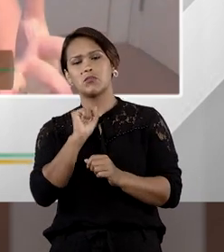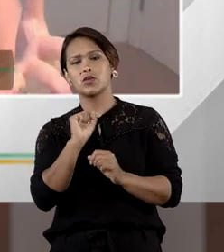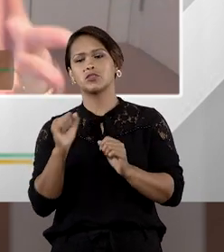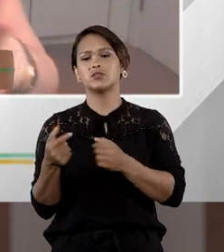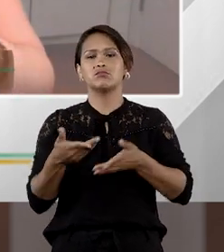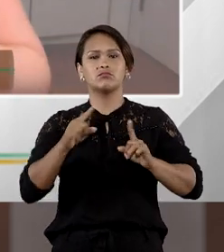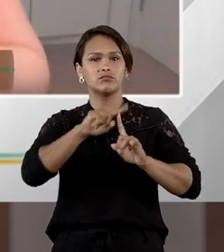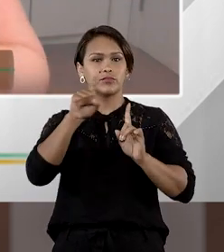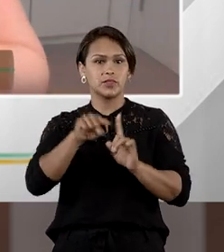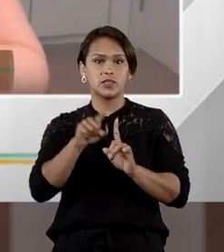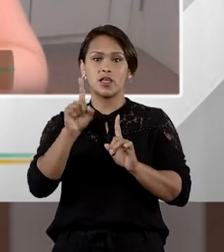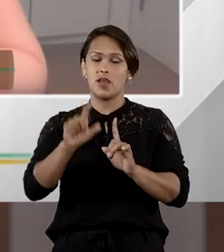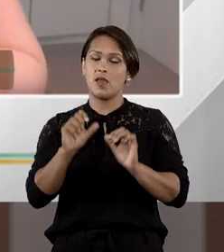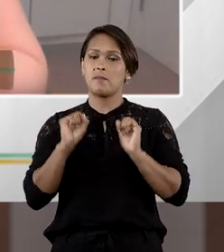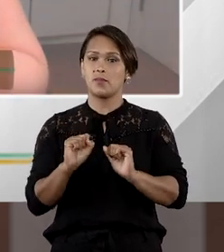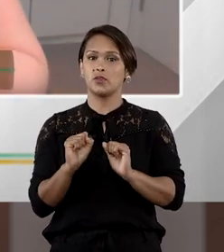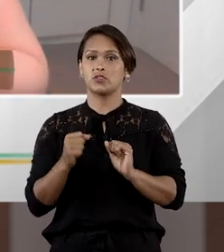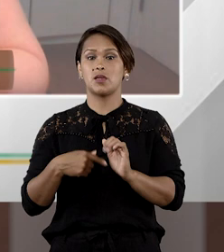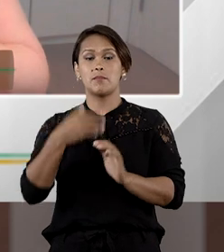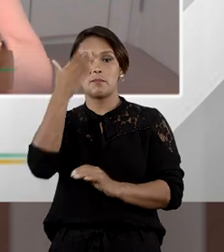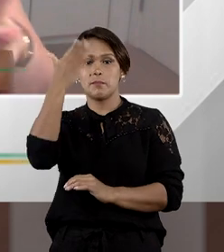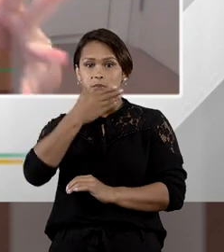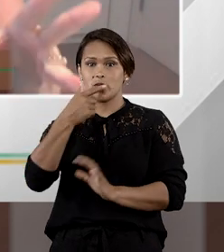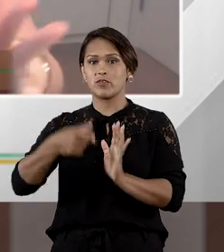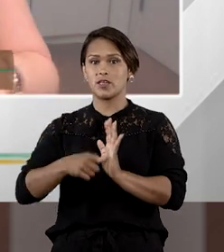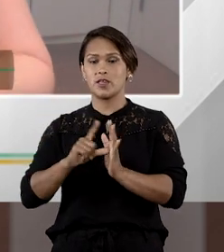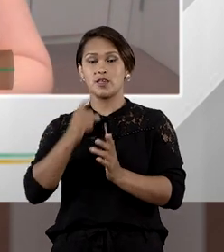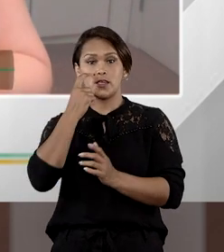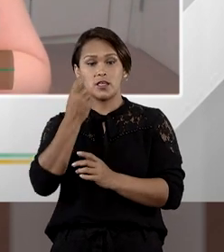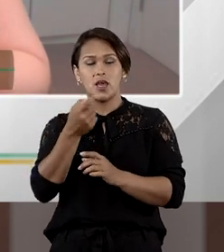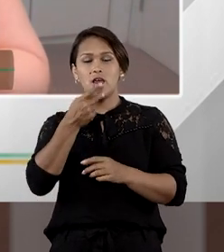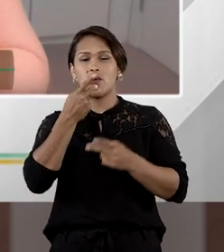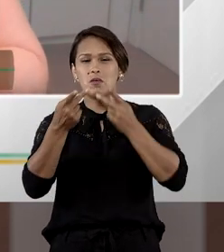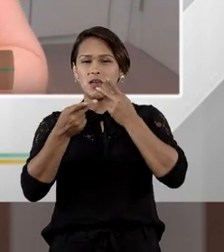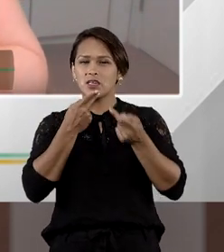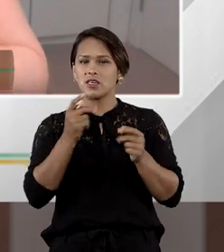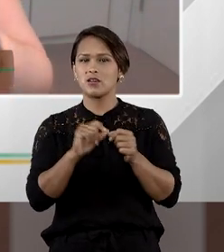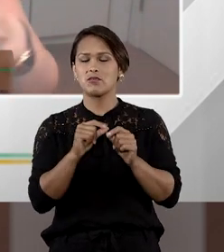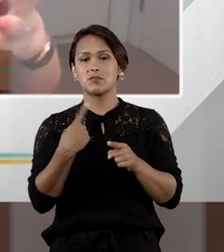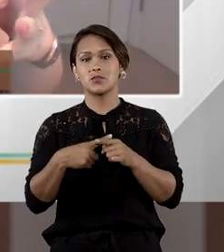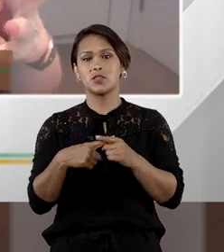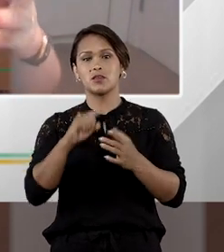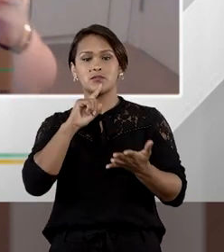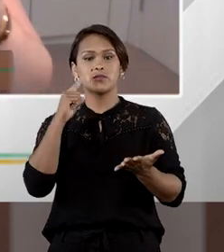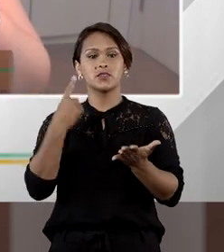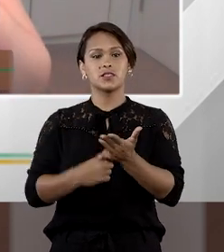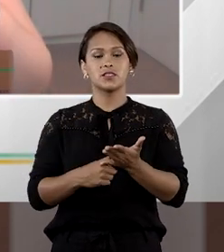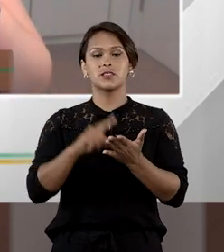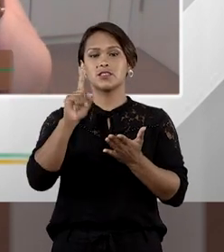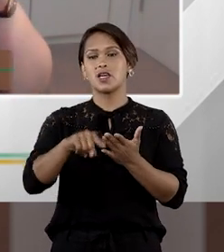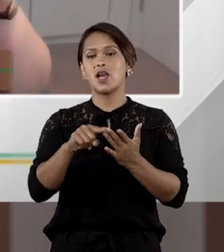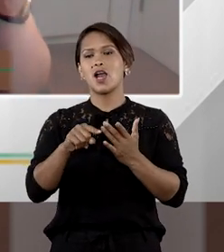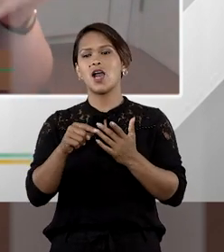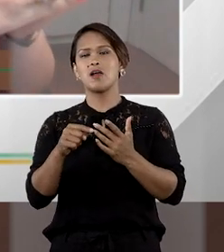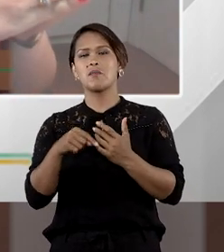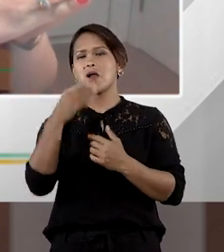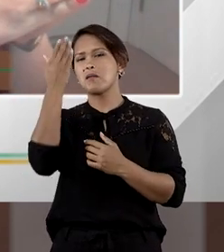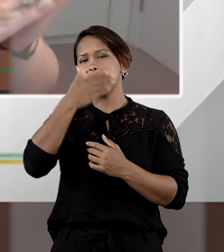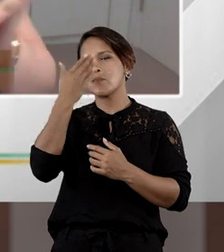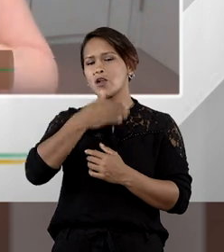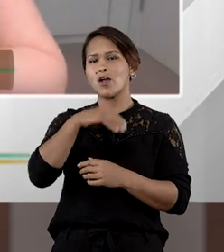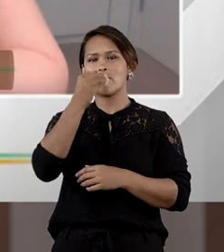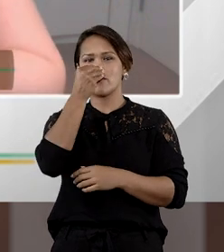gerado esse bebê, né? E é muito interessante, eu até faço algumas críticas às vezes, que algumas decisões dizem assim, os indícios são